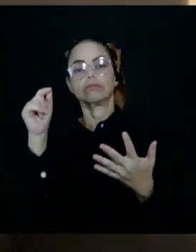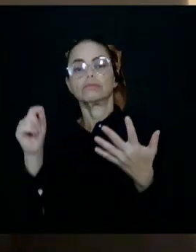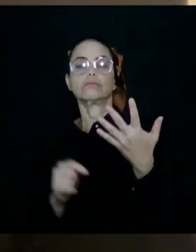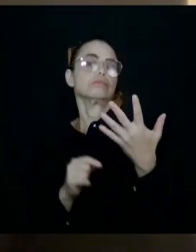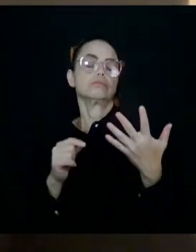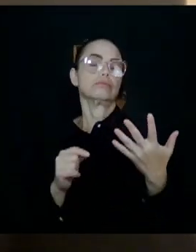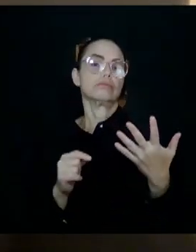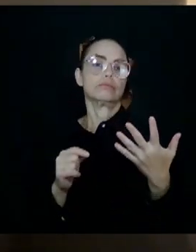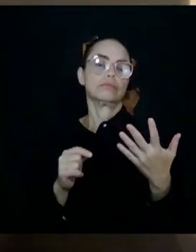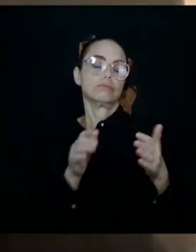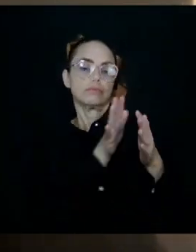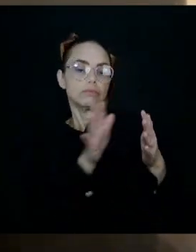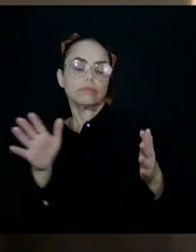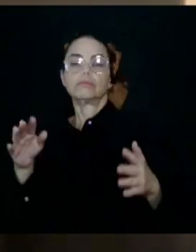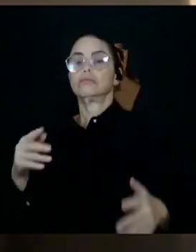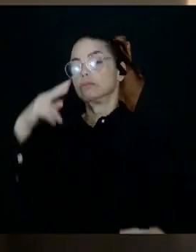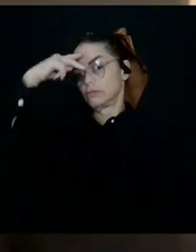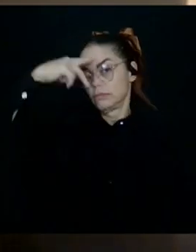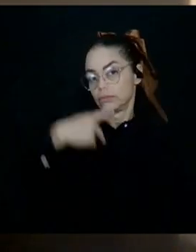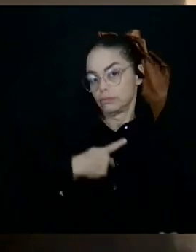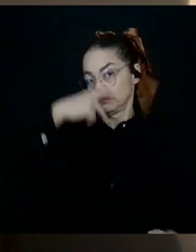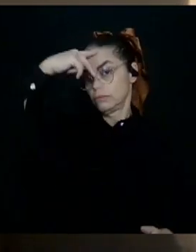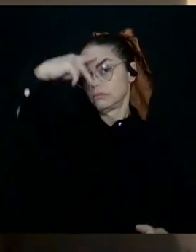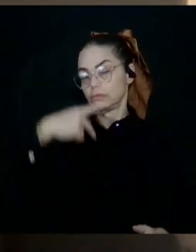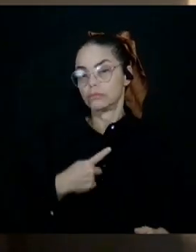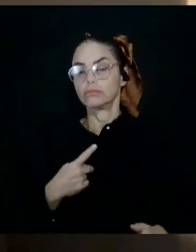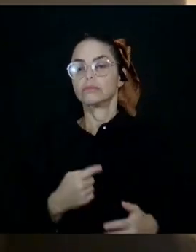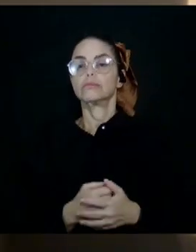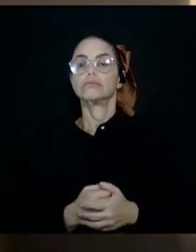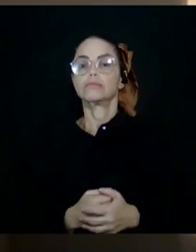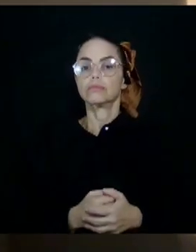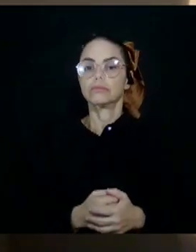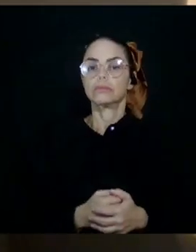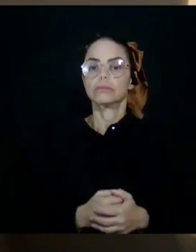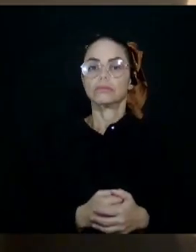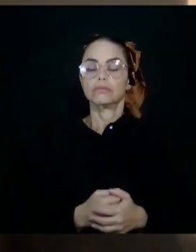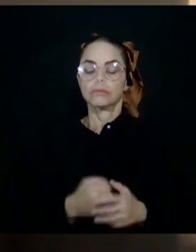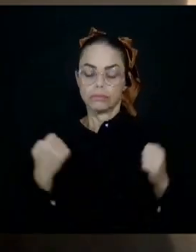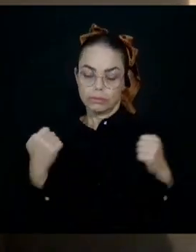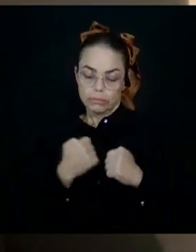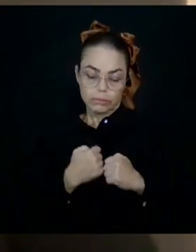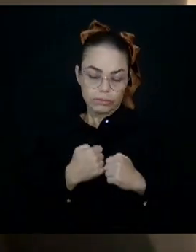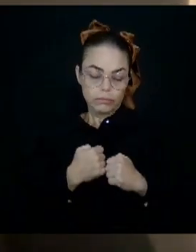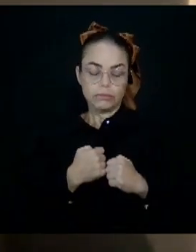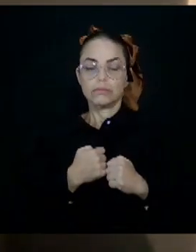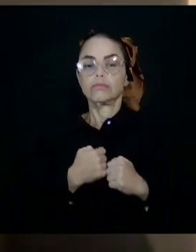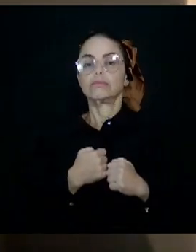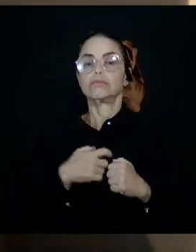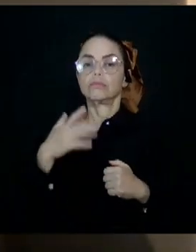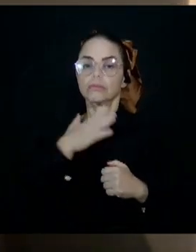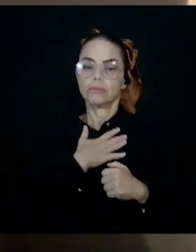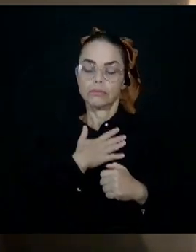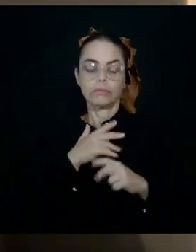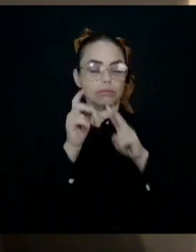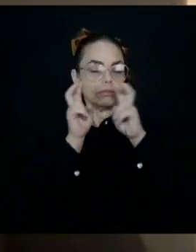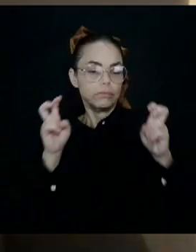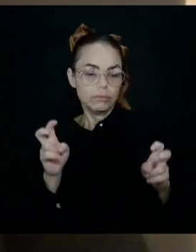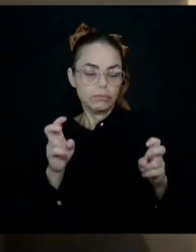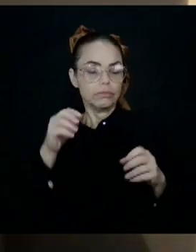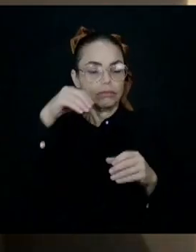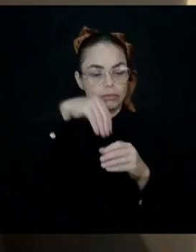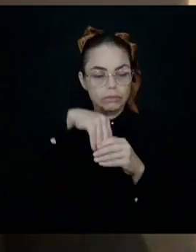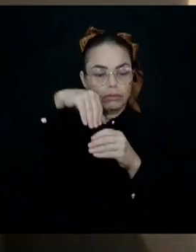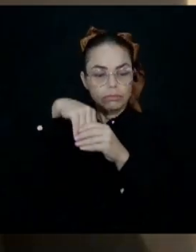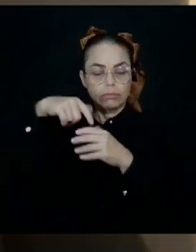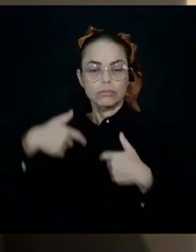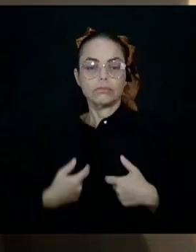nós mesmos, né? Então, a gente se veste de maneiras diferentes, tem assuntos diferentes em cada posição dessas,